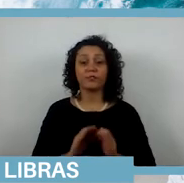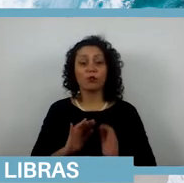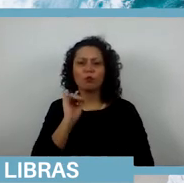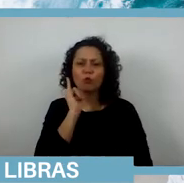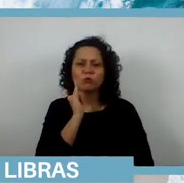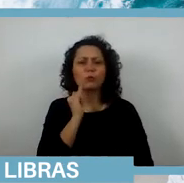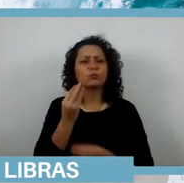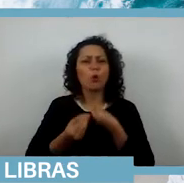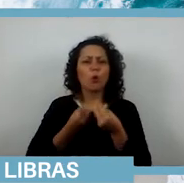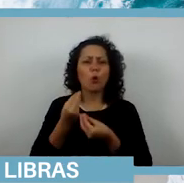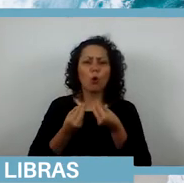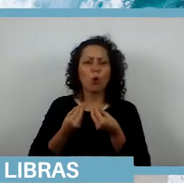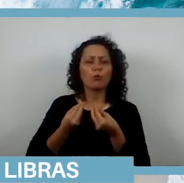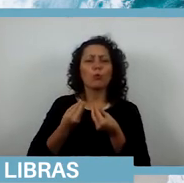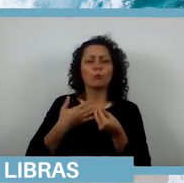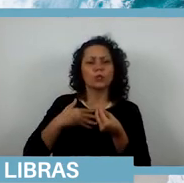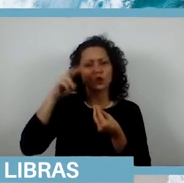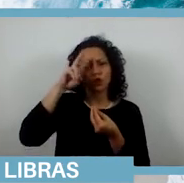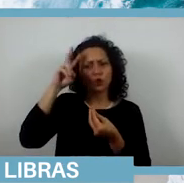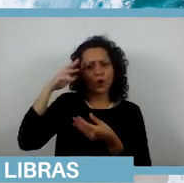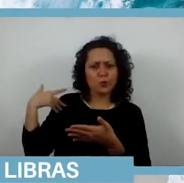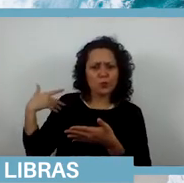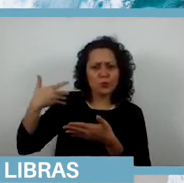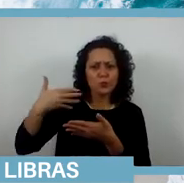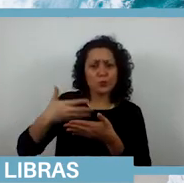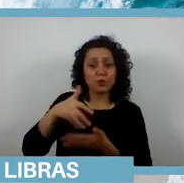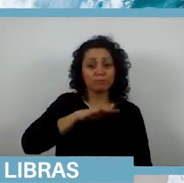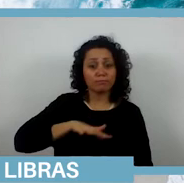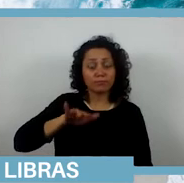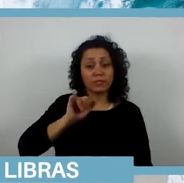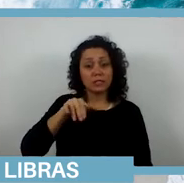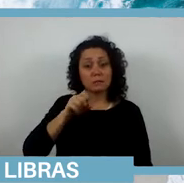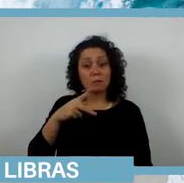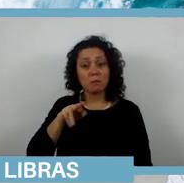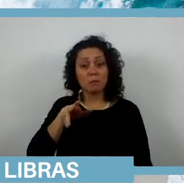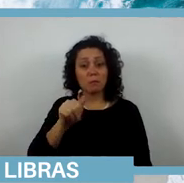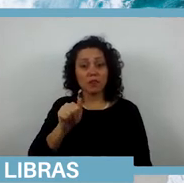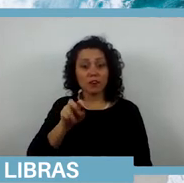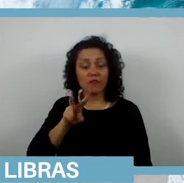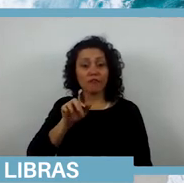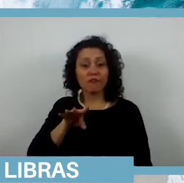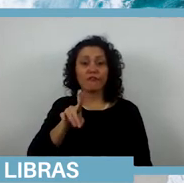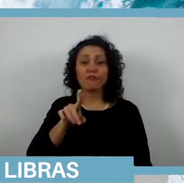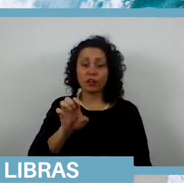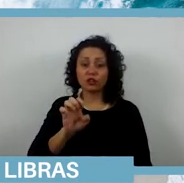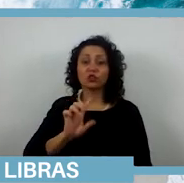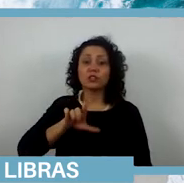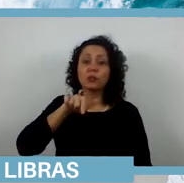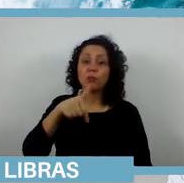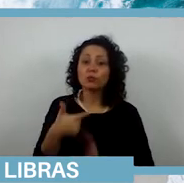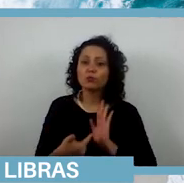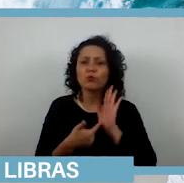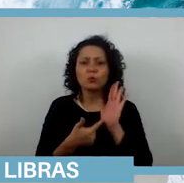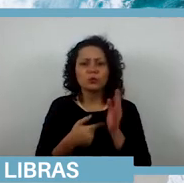vocês como é que faz minha trajetória na espira Verde primeiro depois eu vou vir com alguns pontos que eu acho sem trás no meu